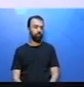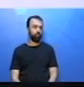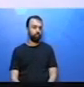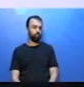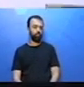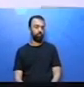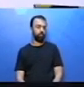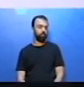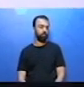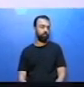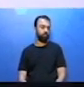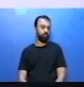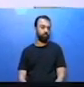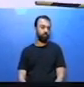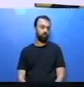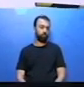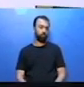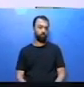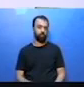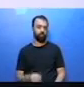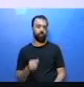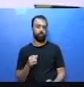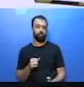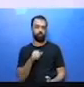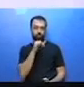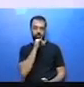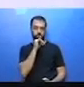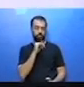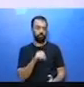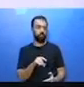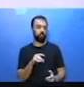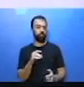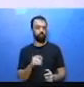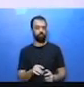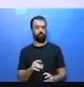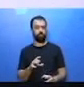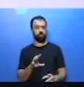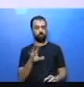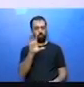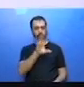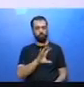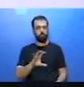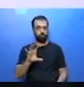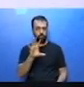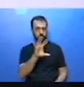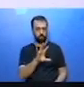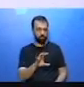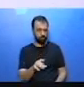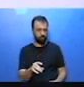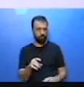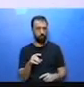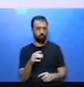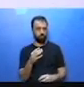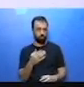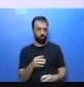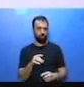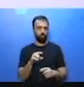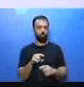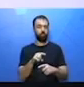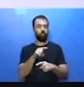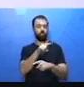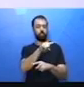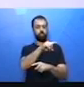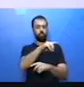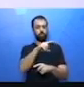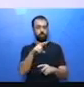Abreviando. Exemplo. Calcule a área de um paralelogramo que possui base igual 15